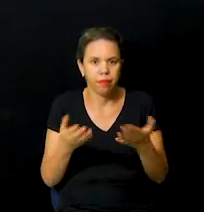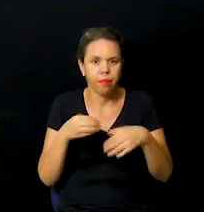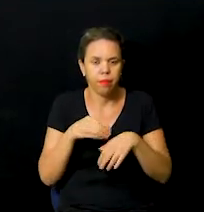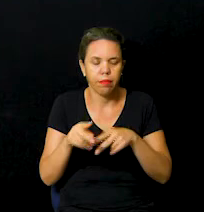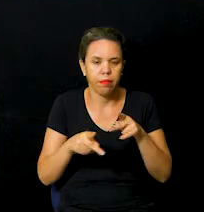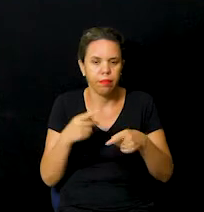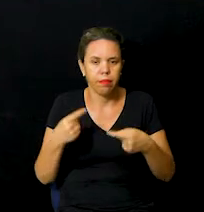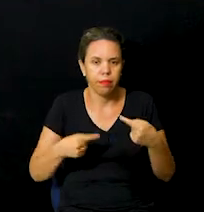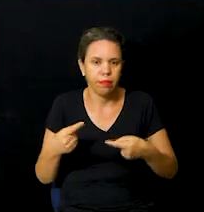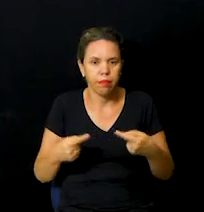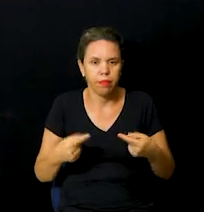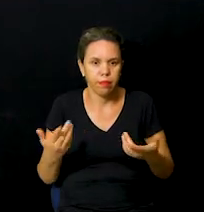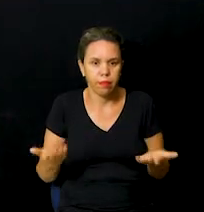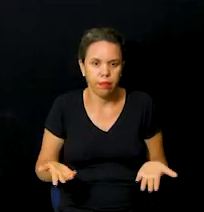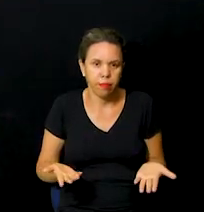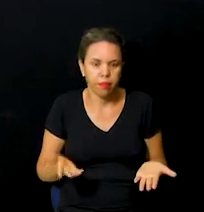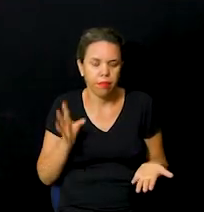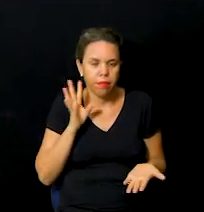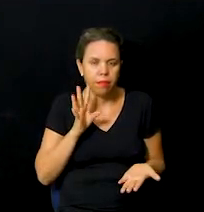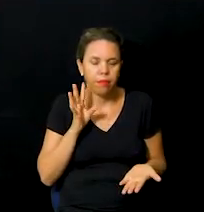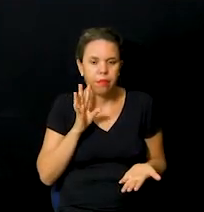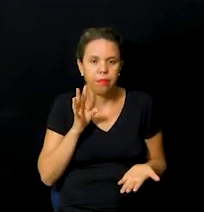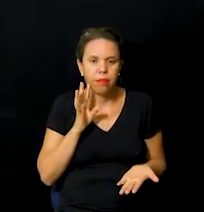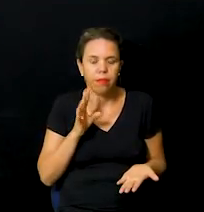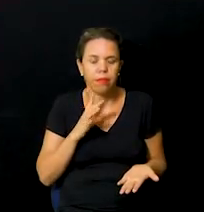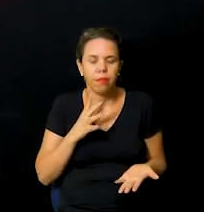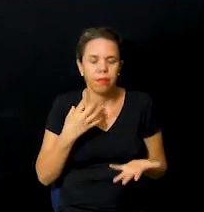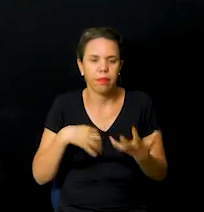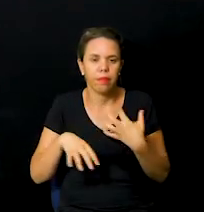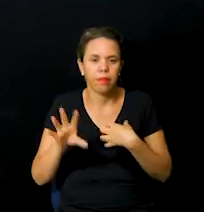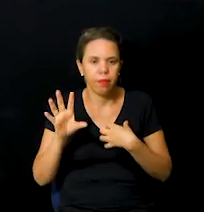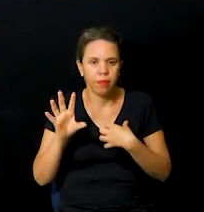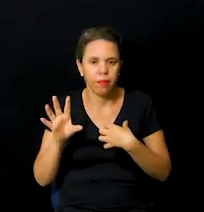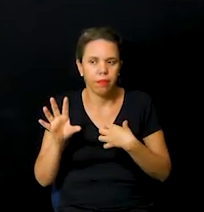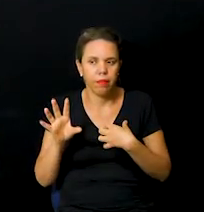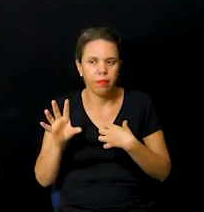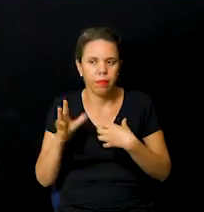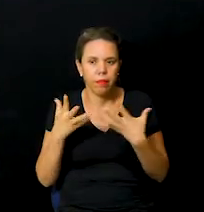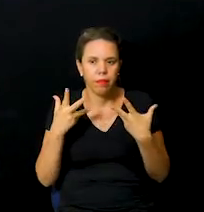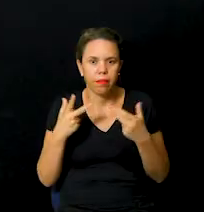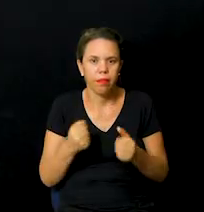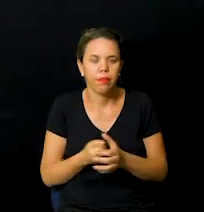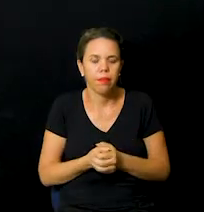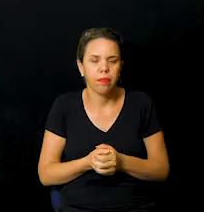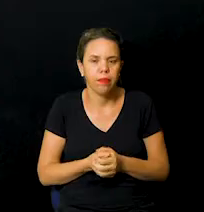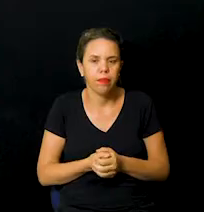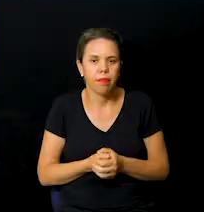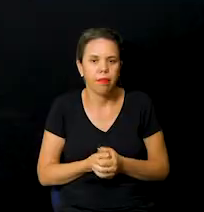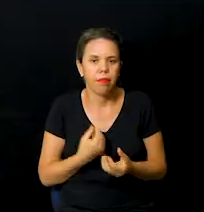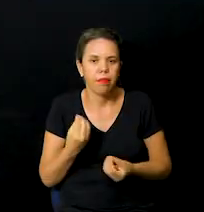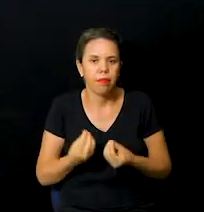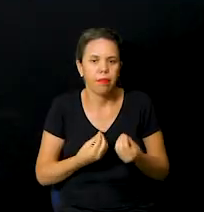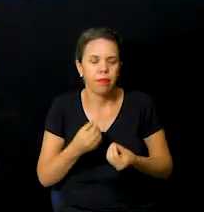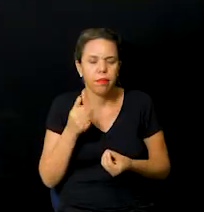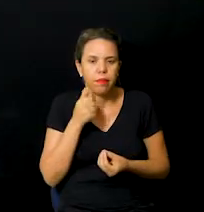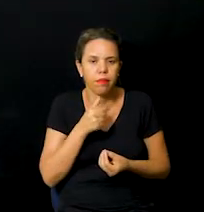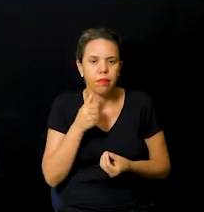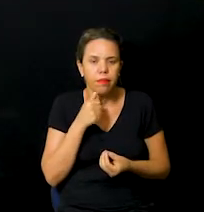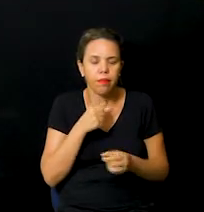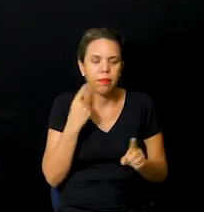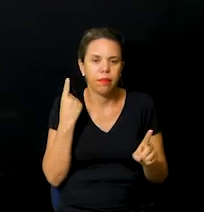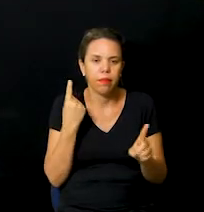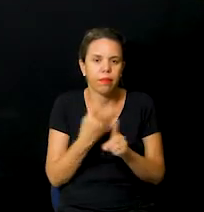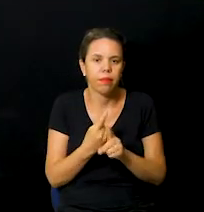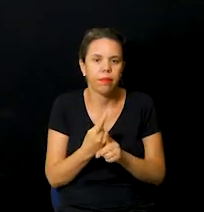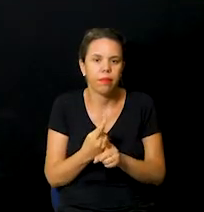que eu sempre trago aqui para a gente discutir, né? Ou seja, olha que bacana se a gente tiver esse olhar. Vai ser maravilhoso. E como Faz as